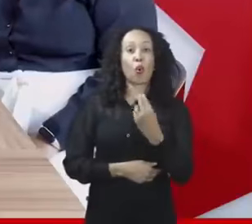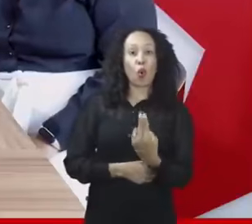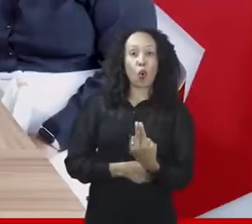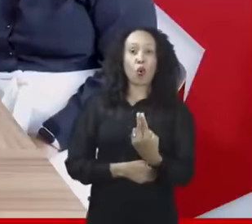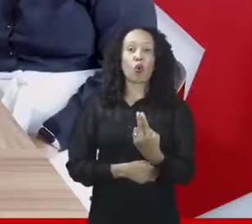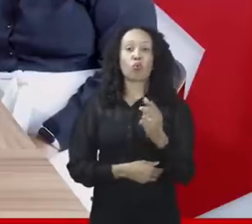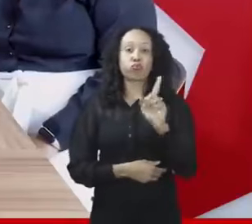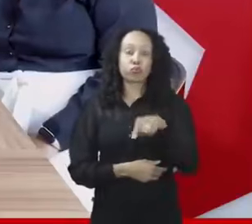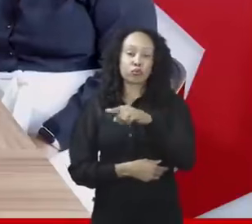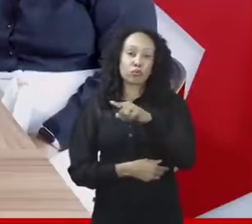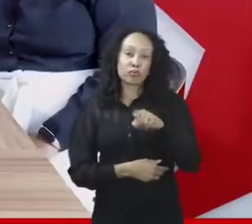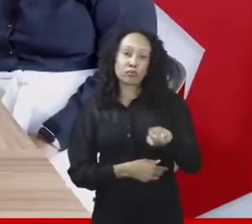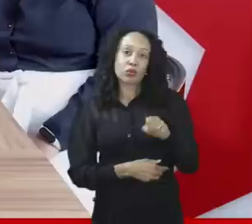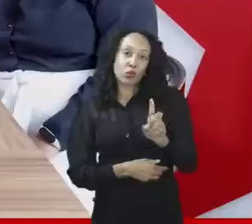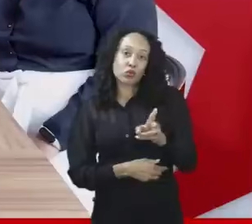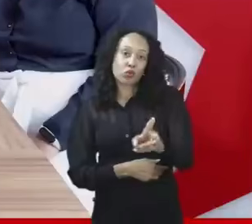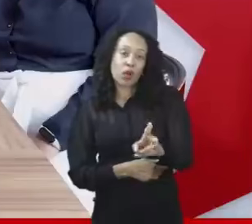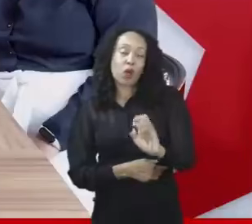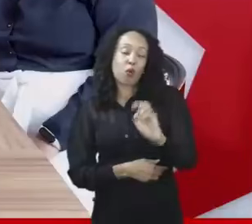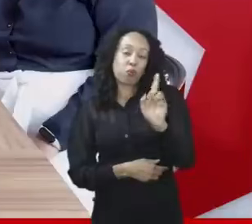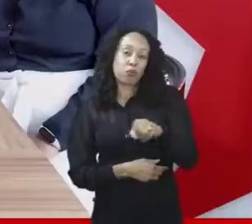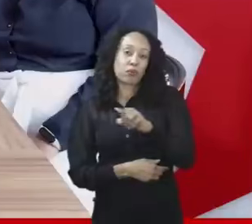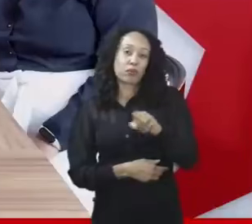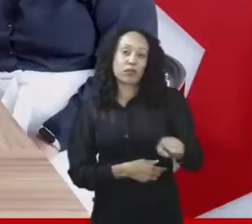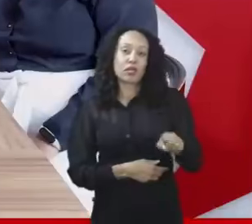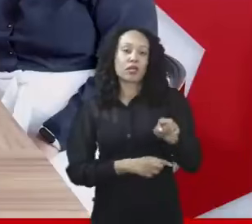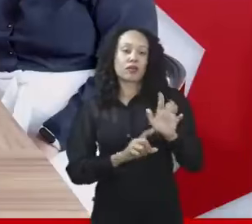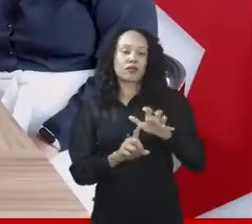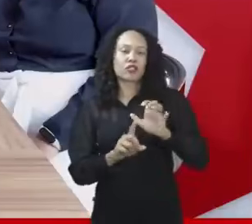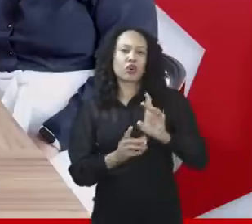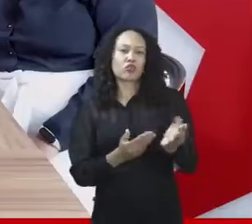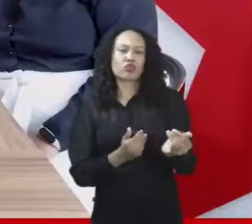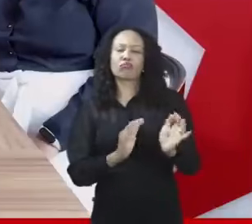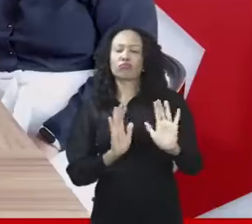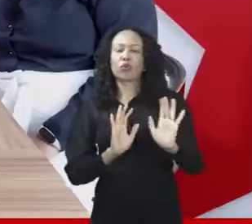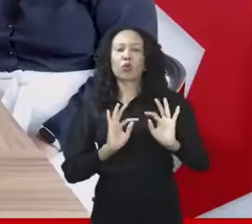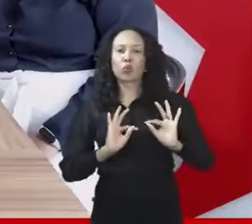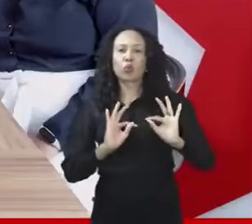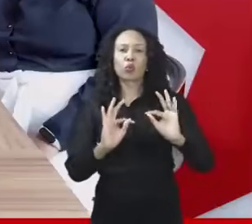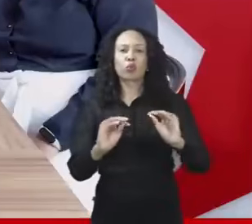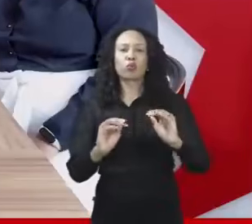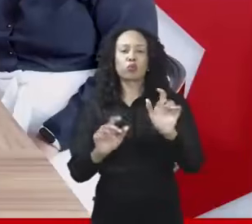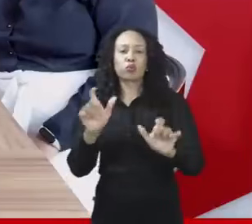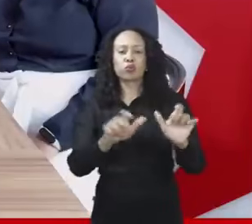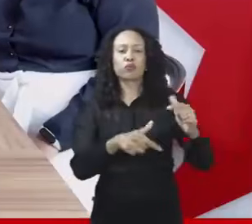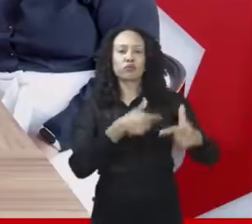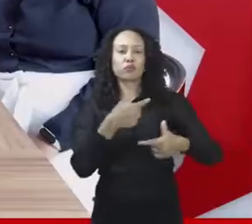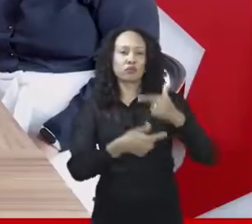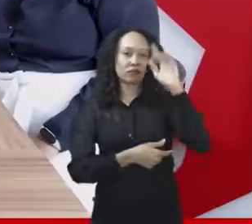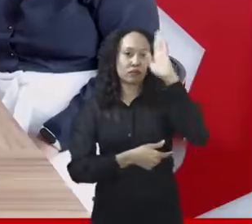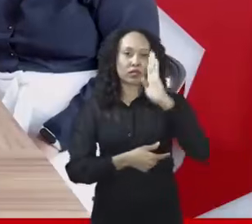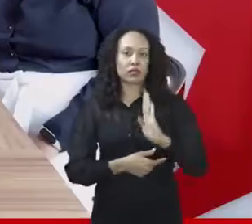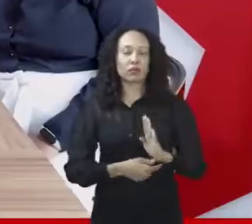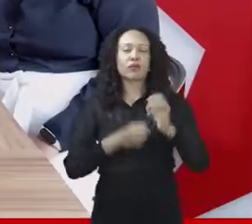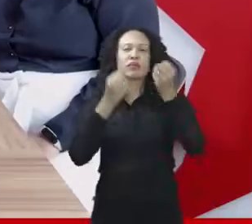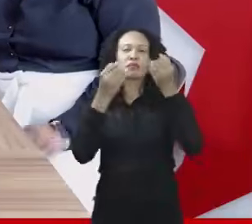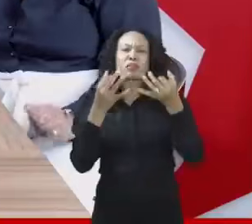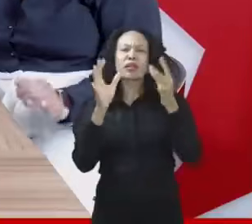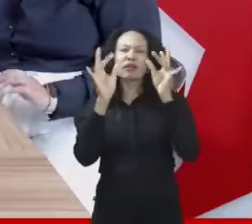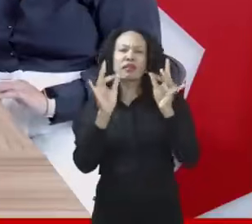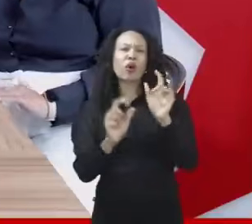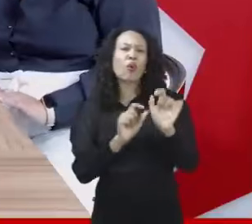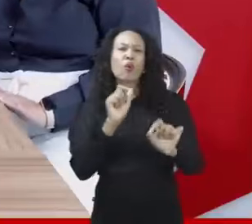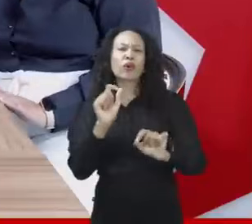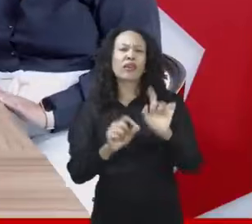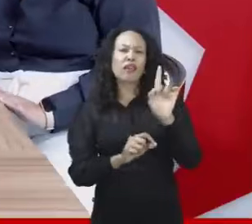só na vida da juventude, e sim de todo o trabalhador brasileiro, né? Então conta pra gente, explica para quem nos acompanha o que é essa escala e como